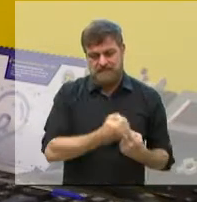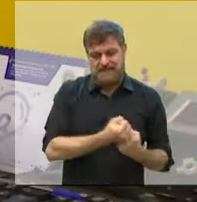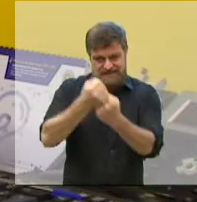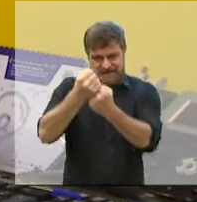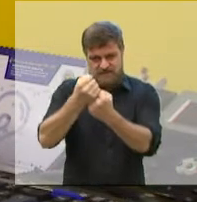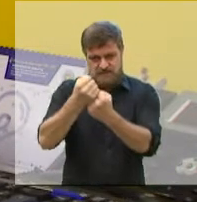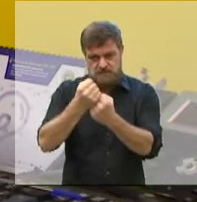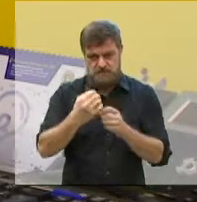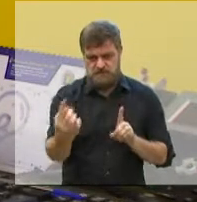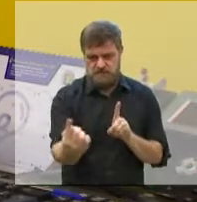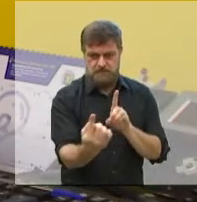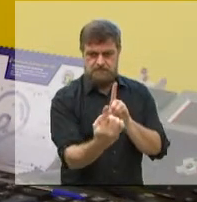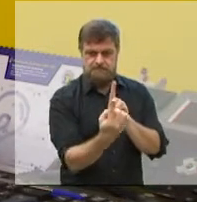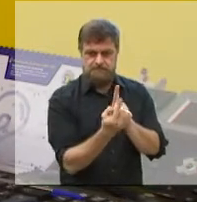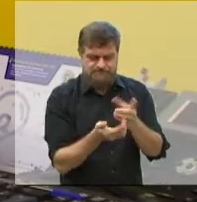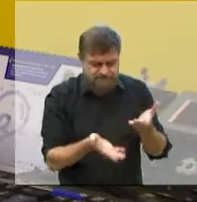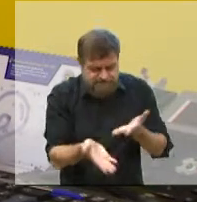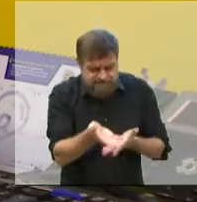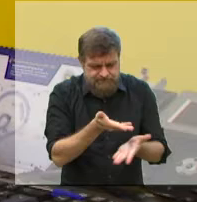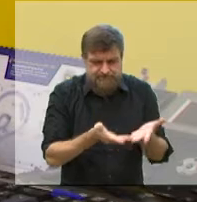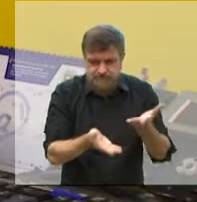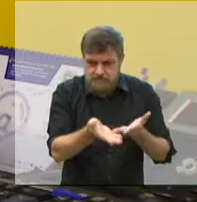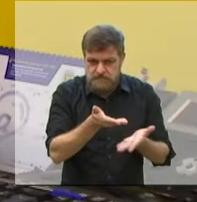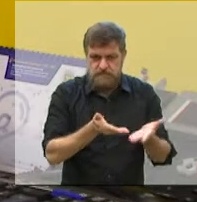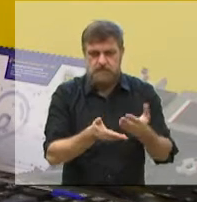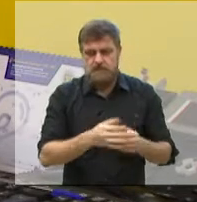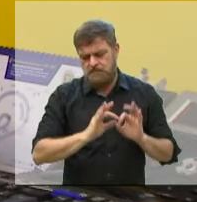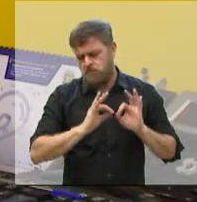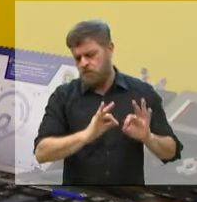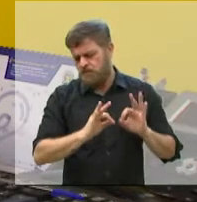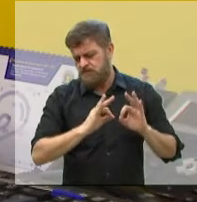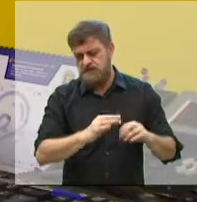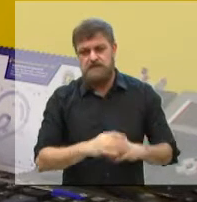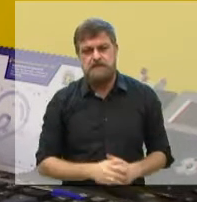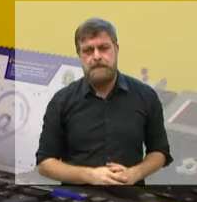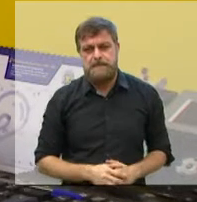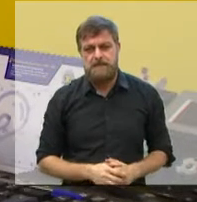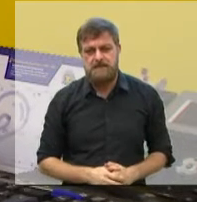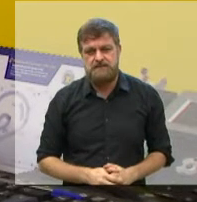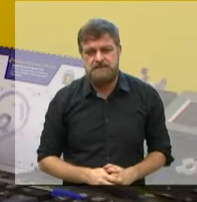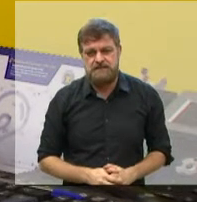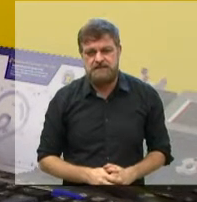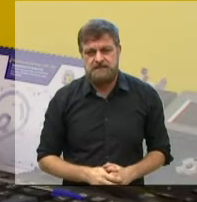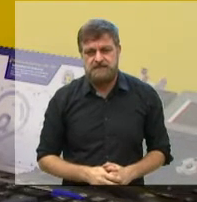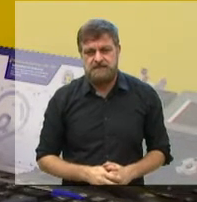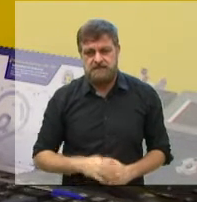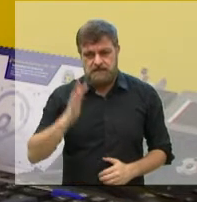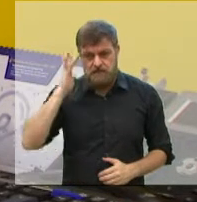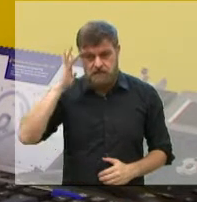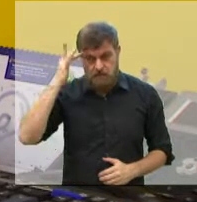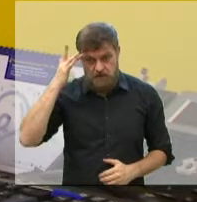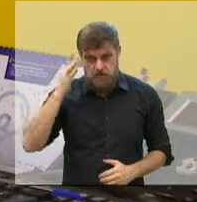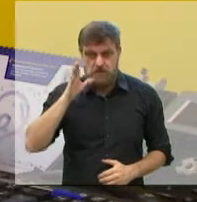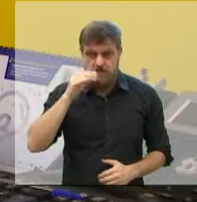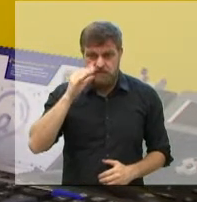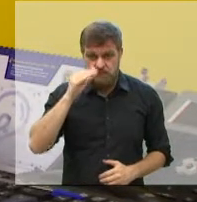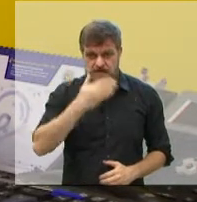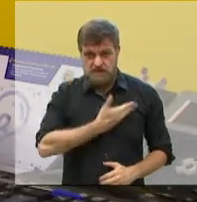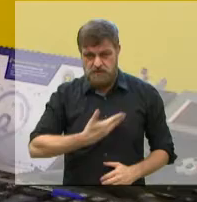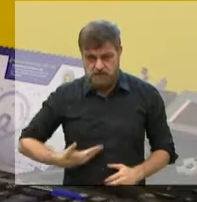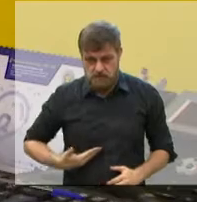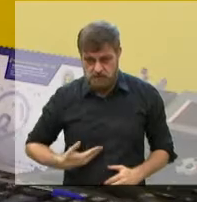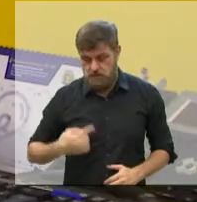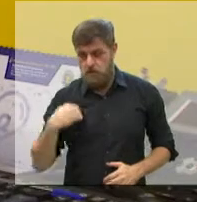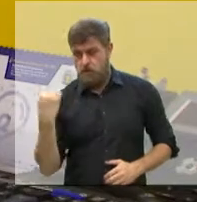vão atender nas mais perfeitas condições, que, aliás, acho que servidor público é que